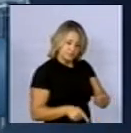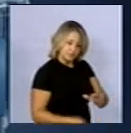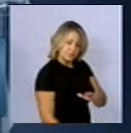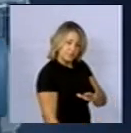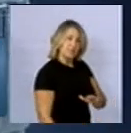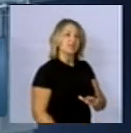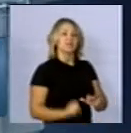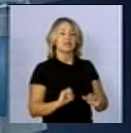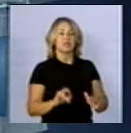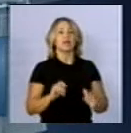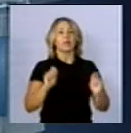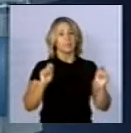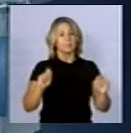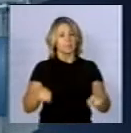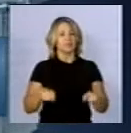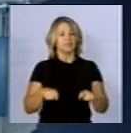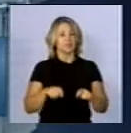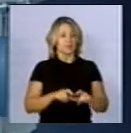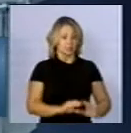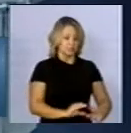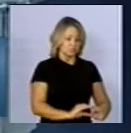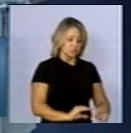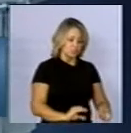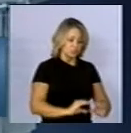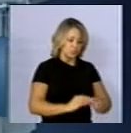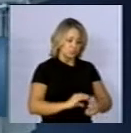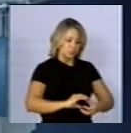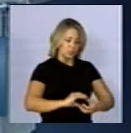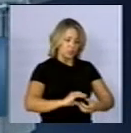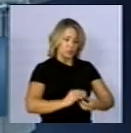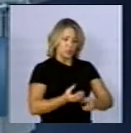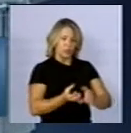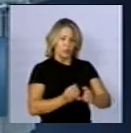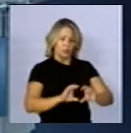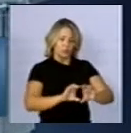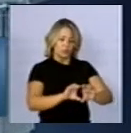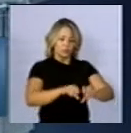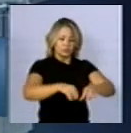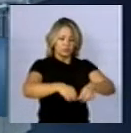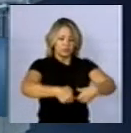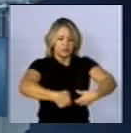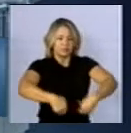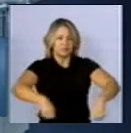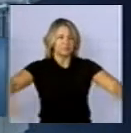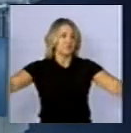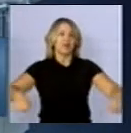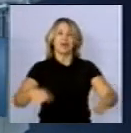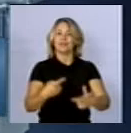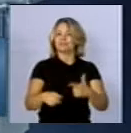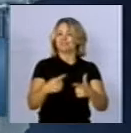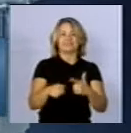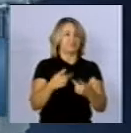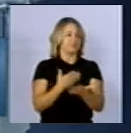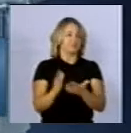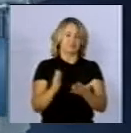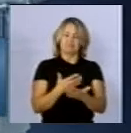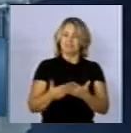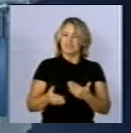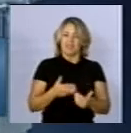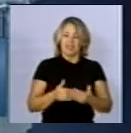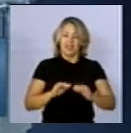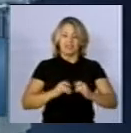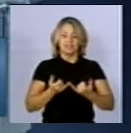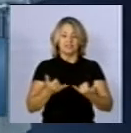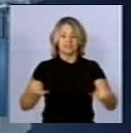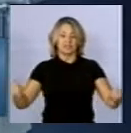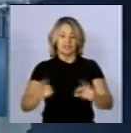de eu ter essa capacidade de isolação Eu não me preocupo mais com a distância dos condutores a menos do